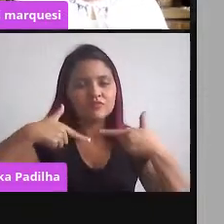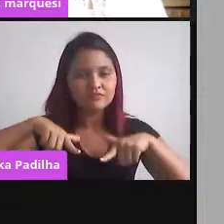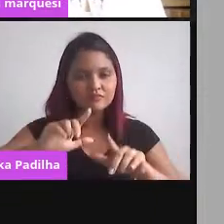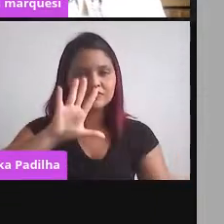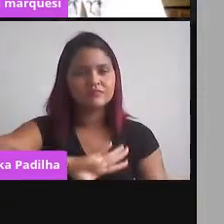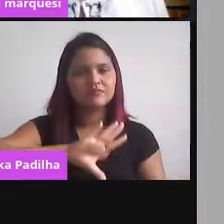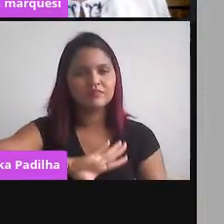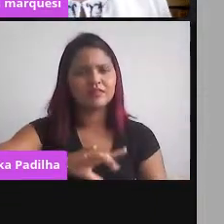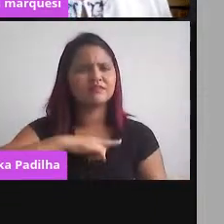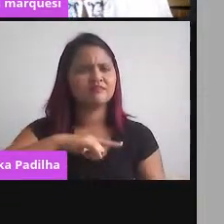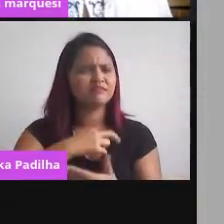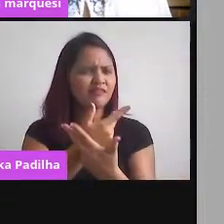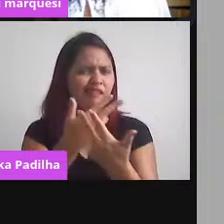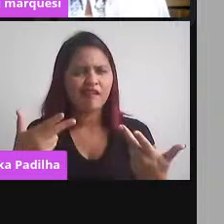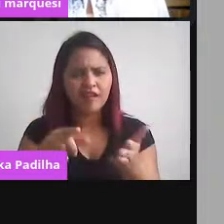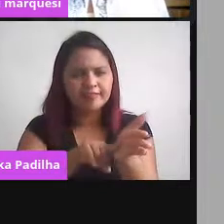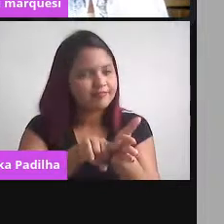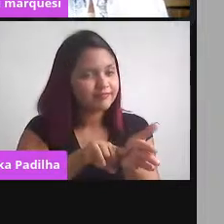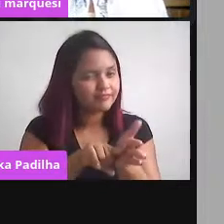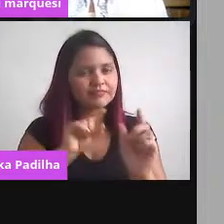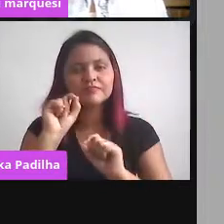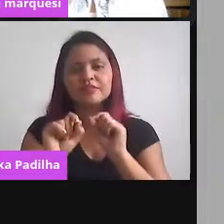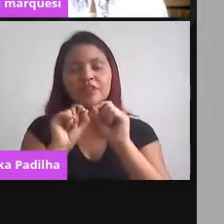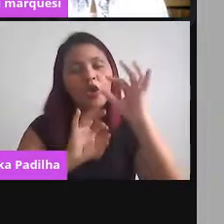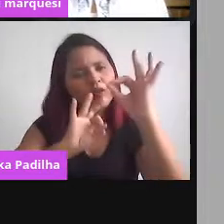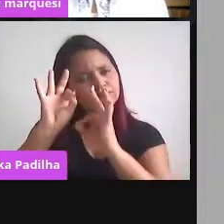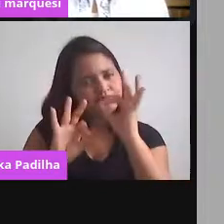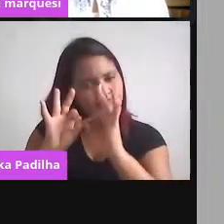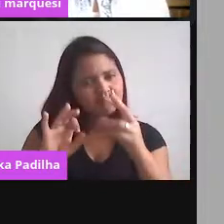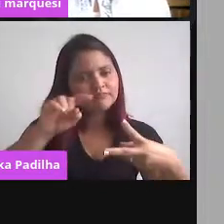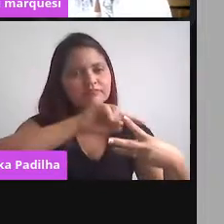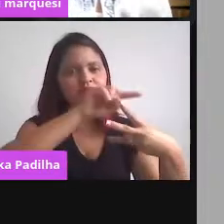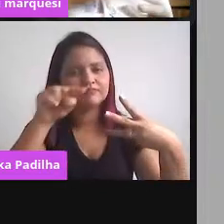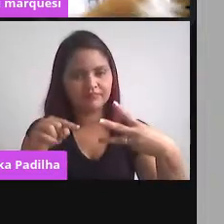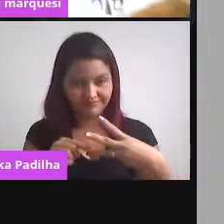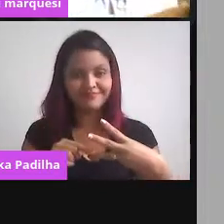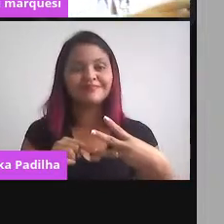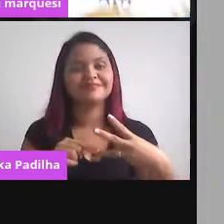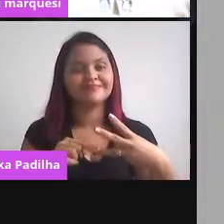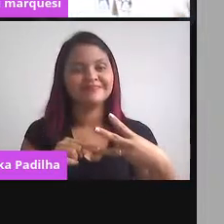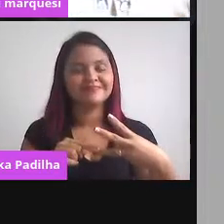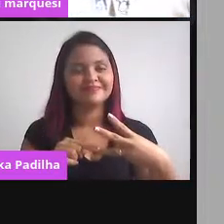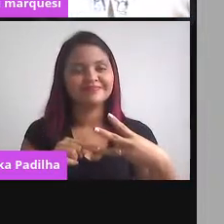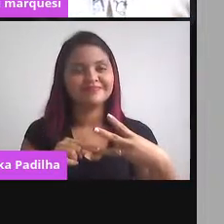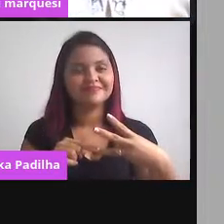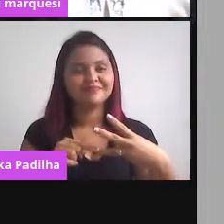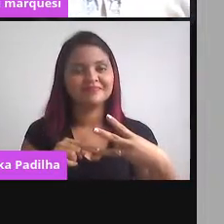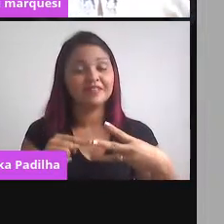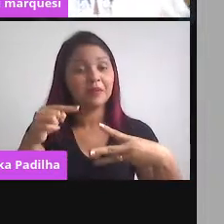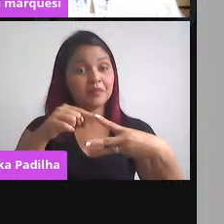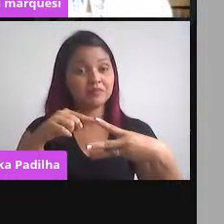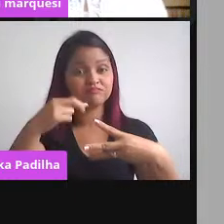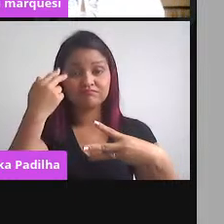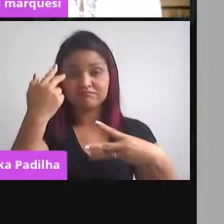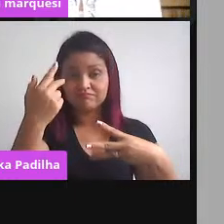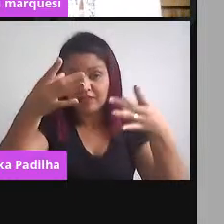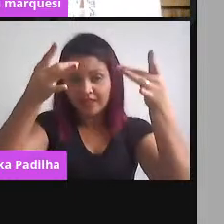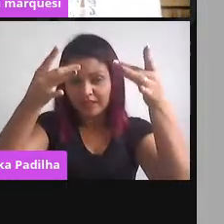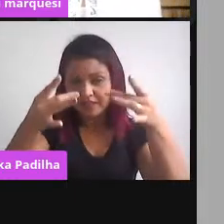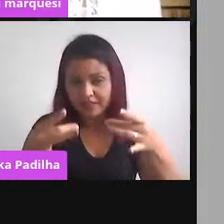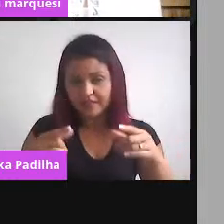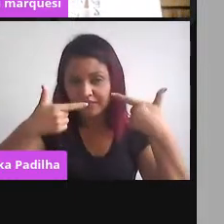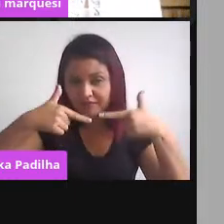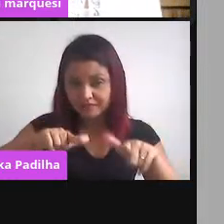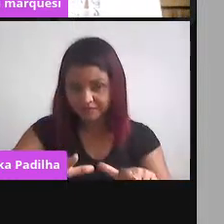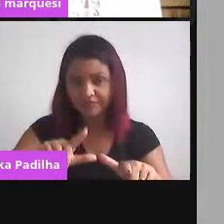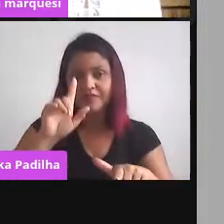as pesquisas dele agrupadas em três linhas, que são a história e descrição de língua, o